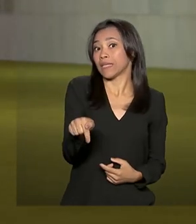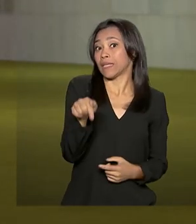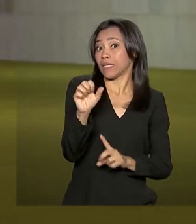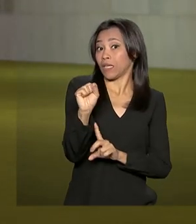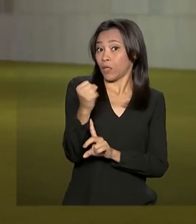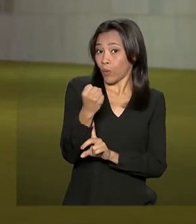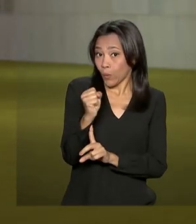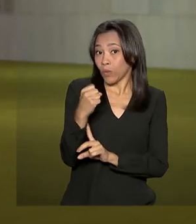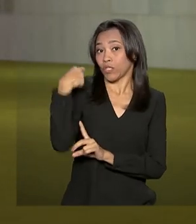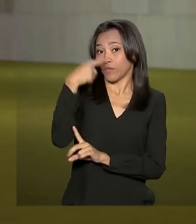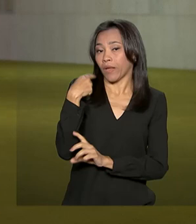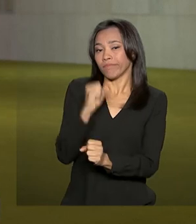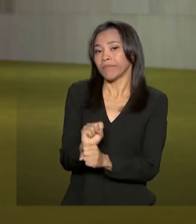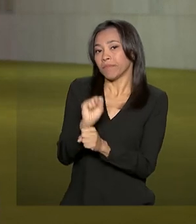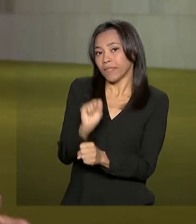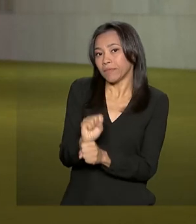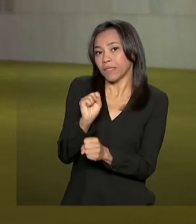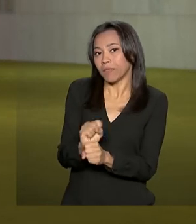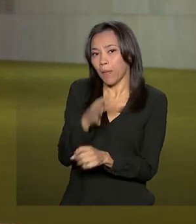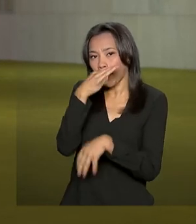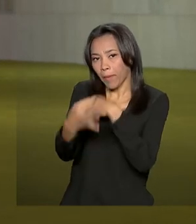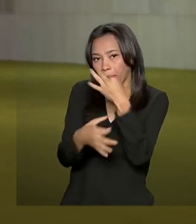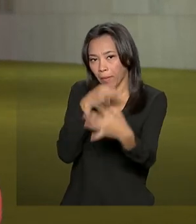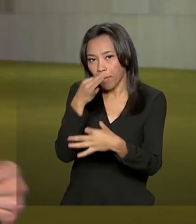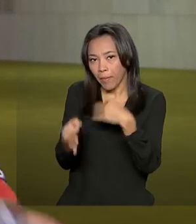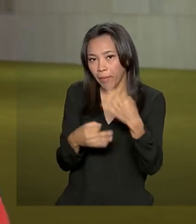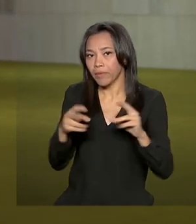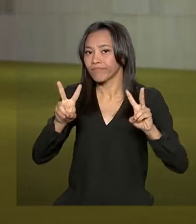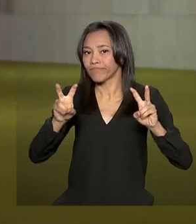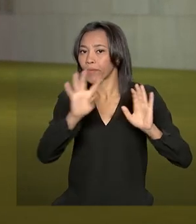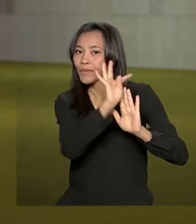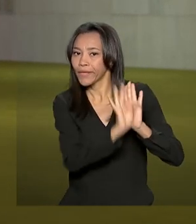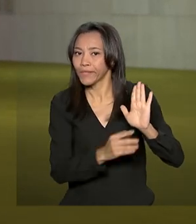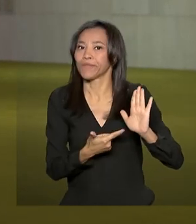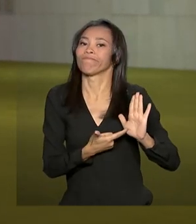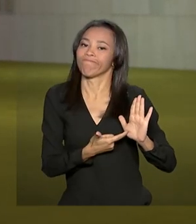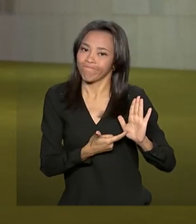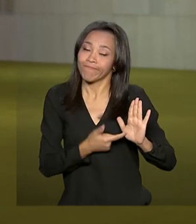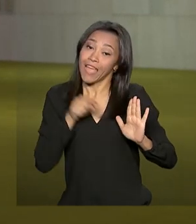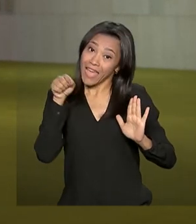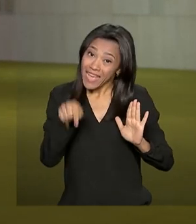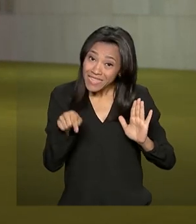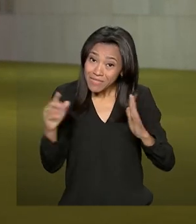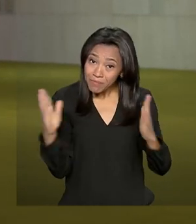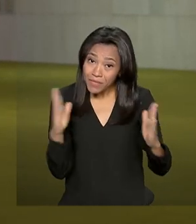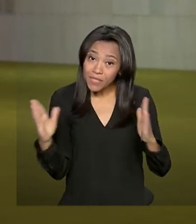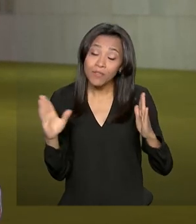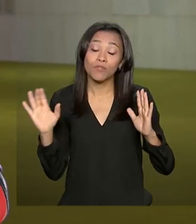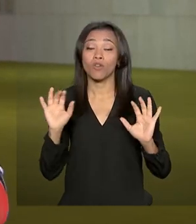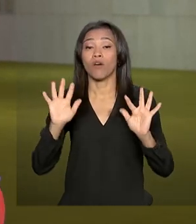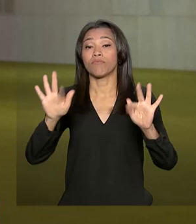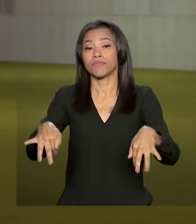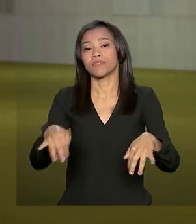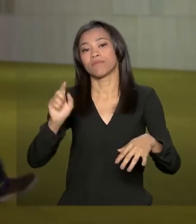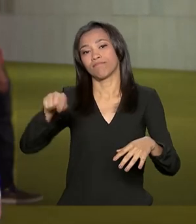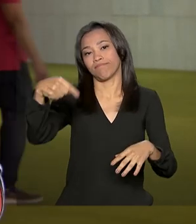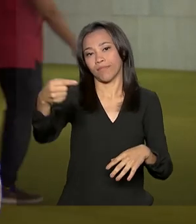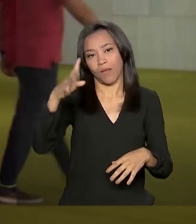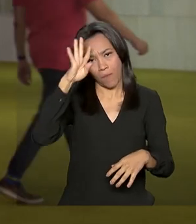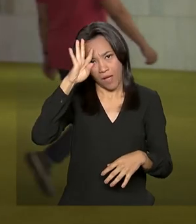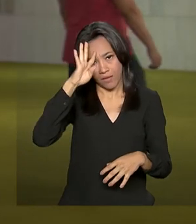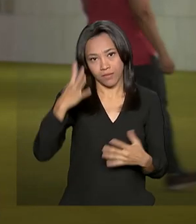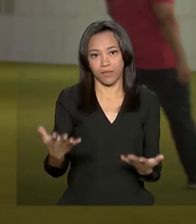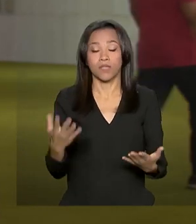para se posicionar sobre o texto e isso indica que essa fase nessa deve terminar na quarta feira depois disso